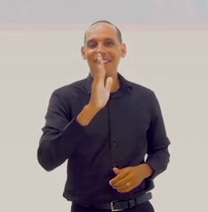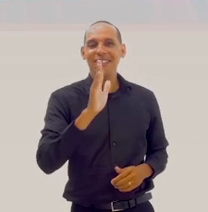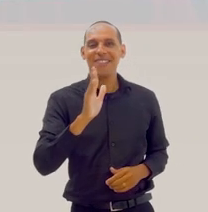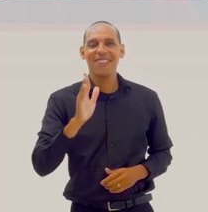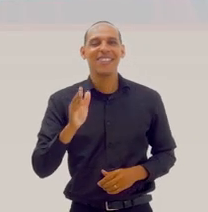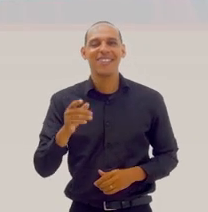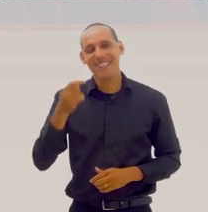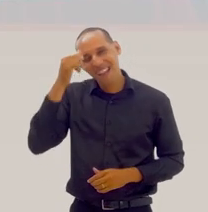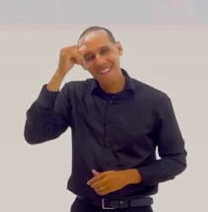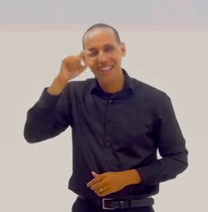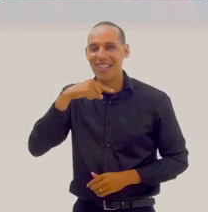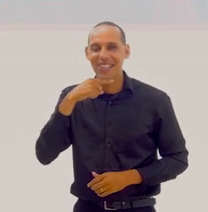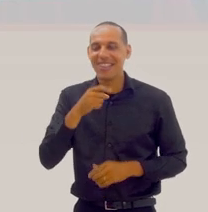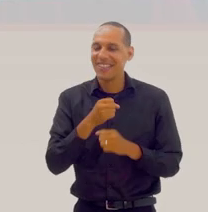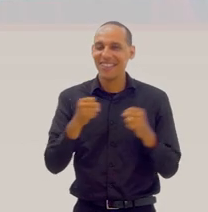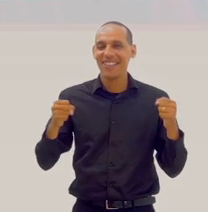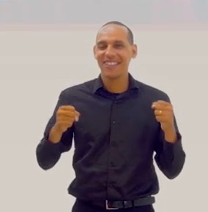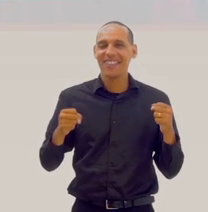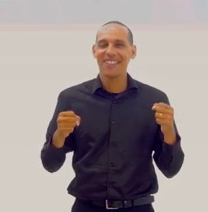É Só. inevitável.